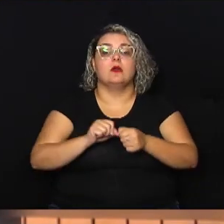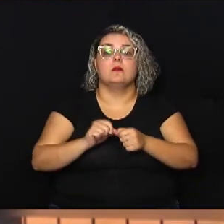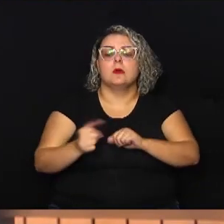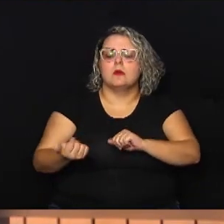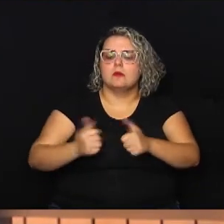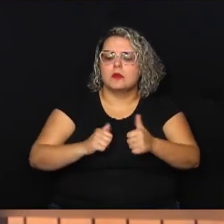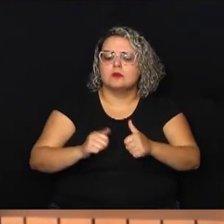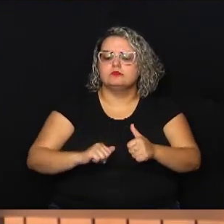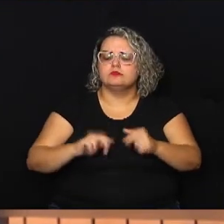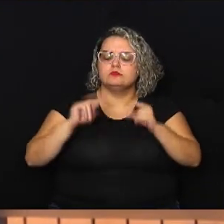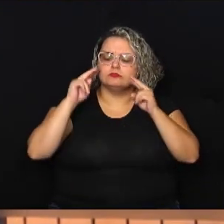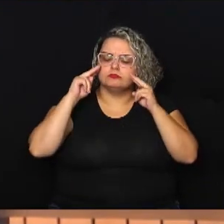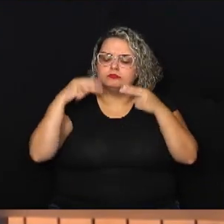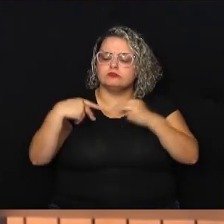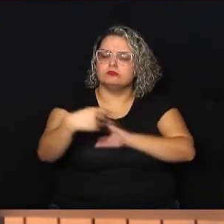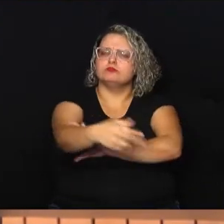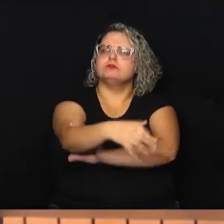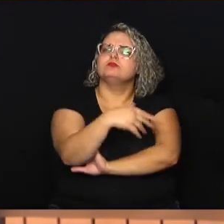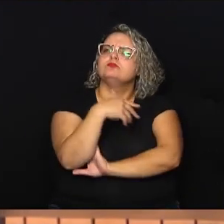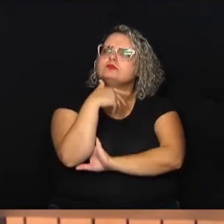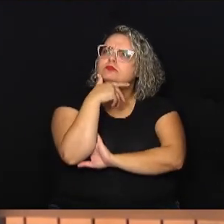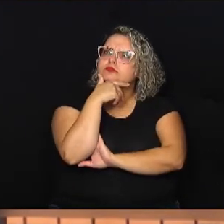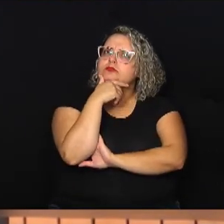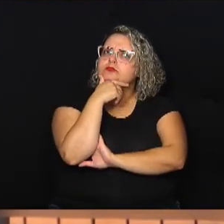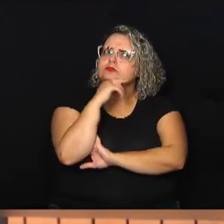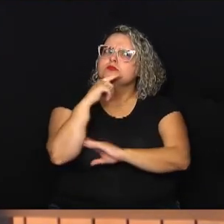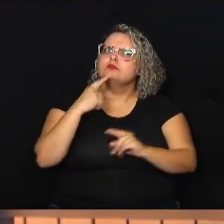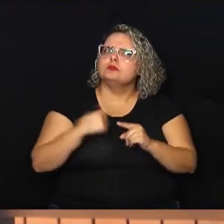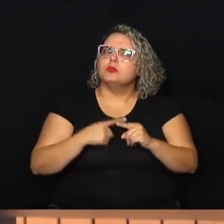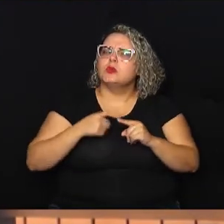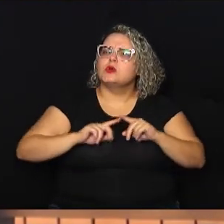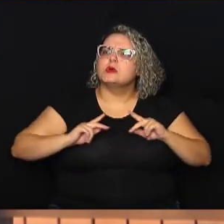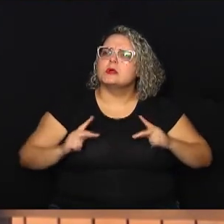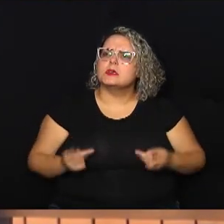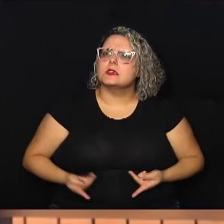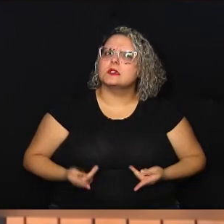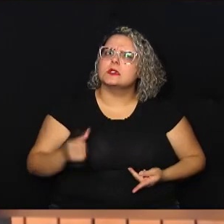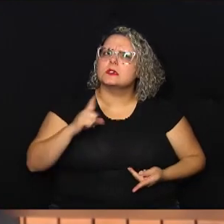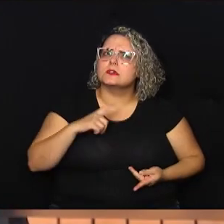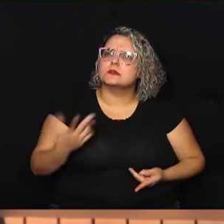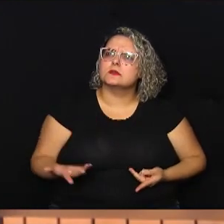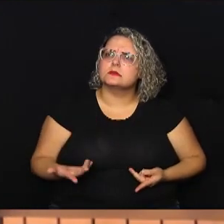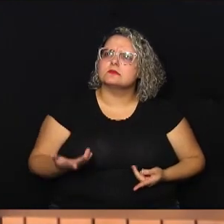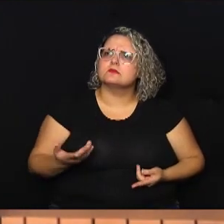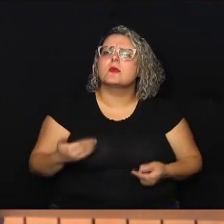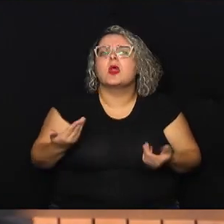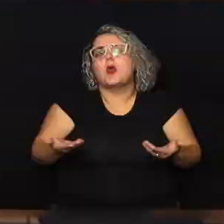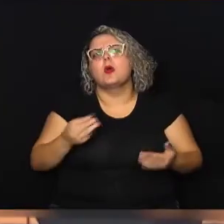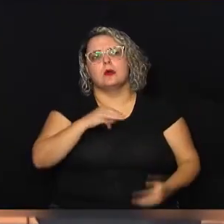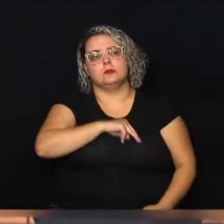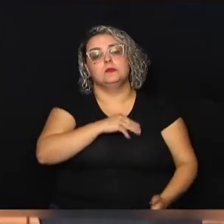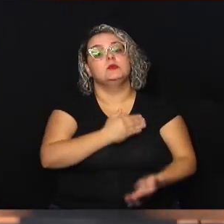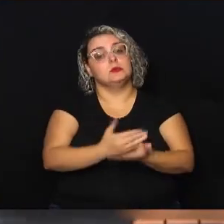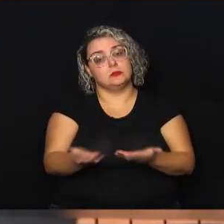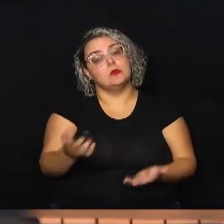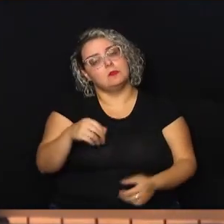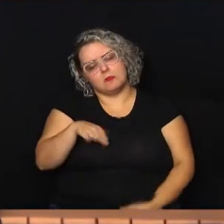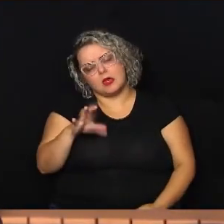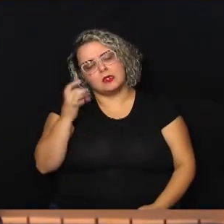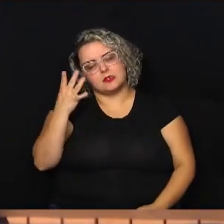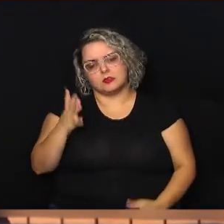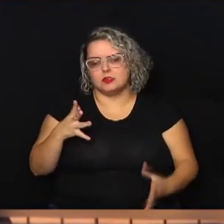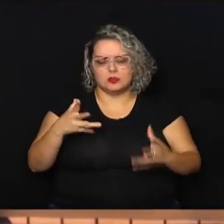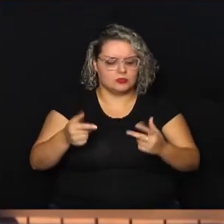avaliação, né? Por que existe o ser humano e qual a missão do ser humano? Então, se começa por aí, fica mais fácil, né? Todos os dias,